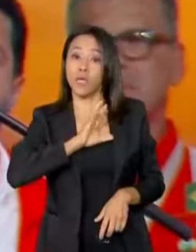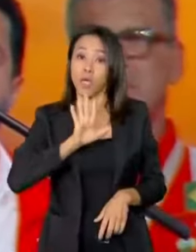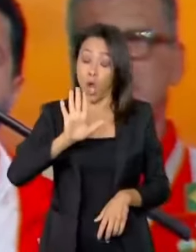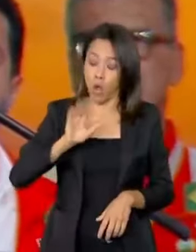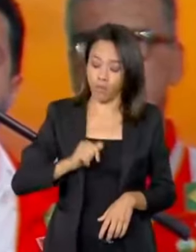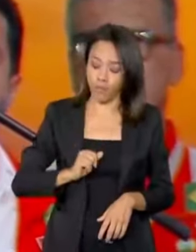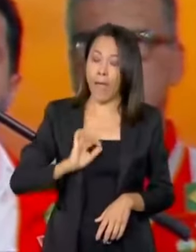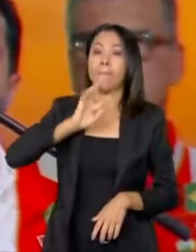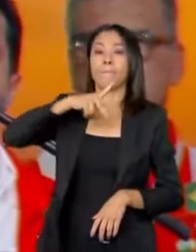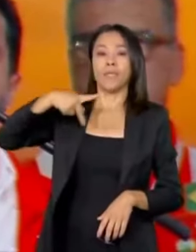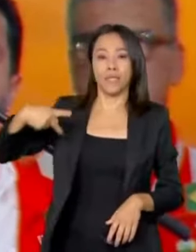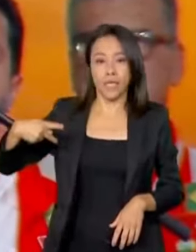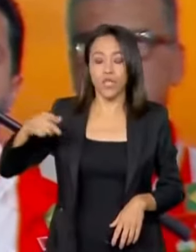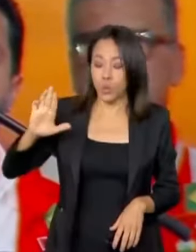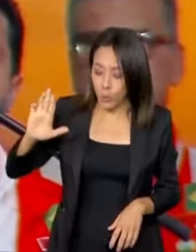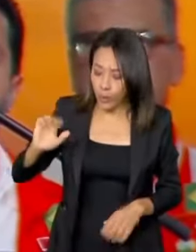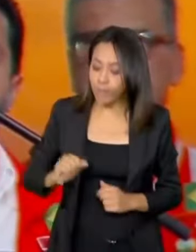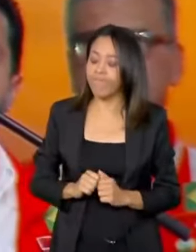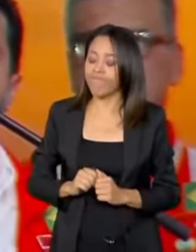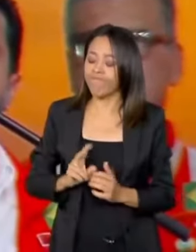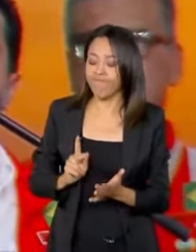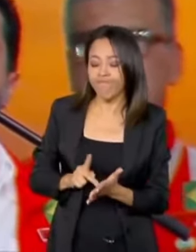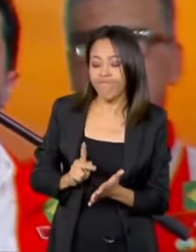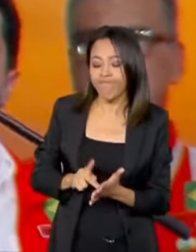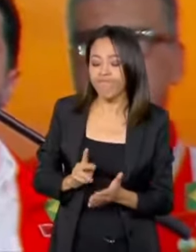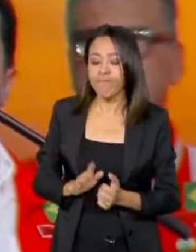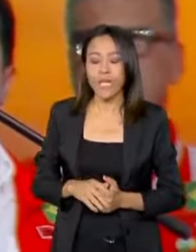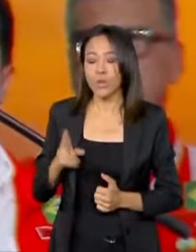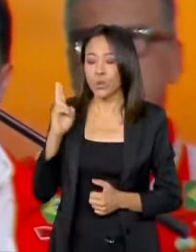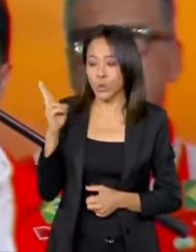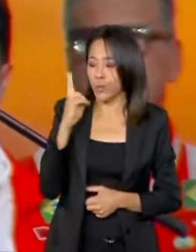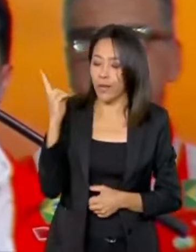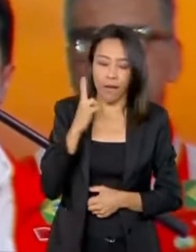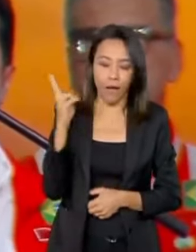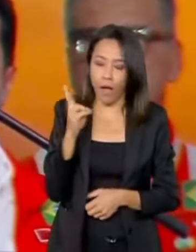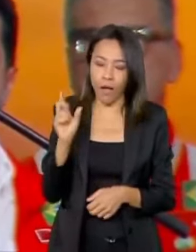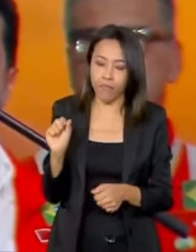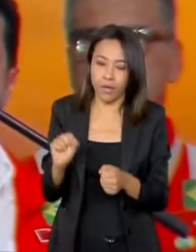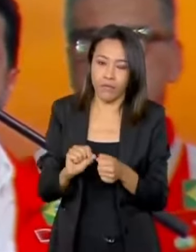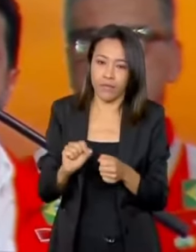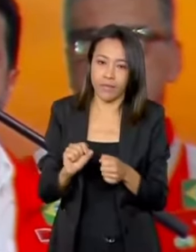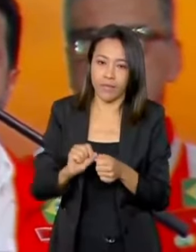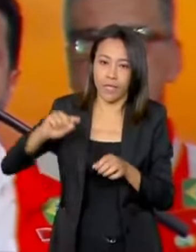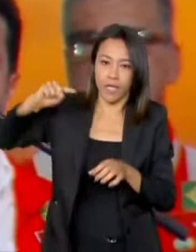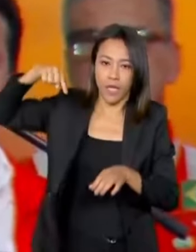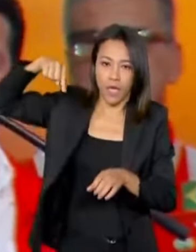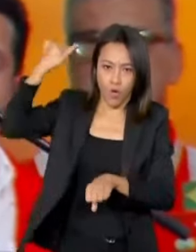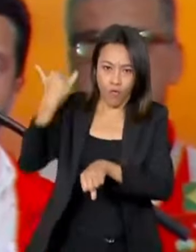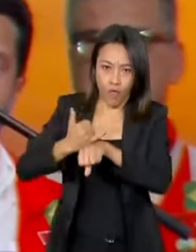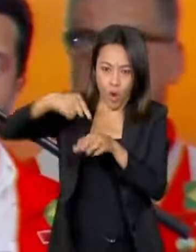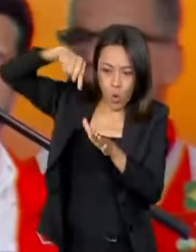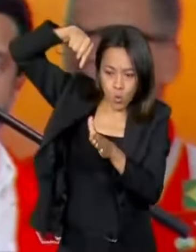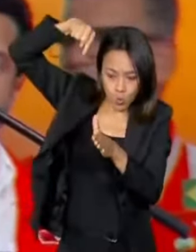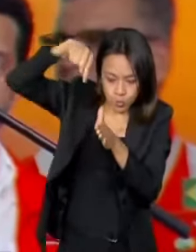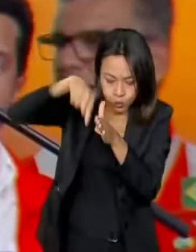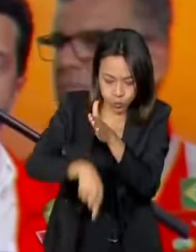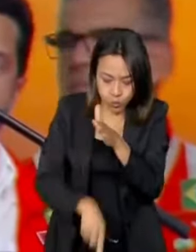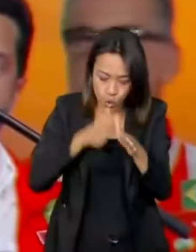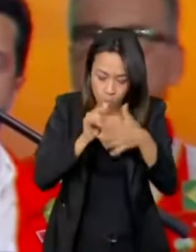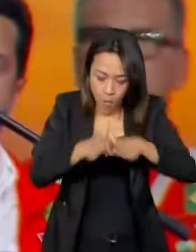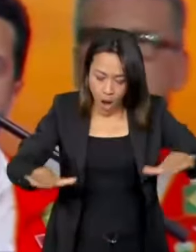Lula, realmente nós não temos condições de fazer a sanda. O que nós queremos sugerir ao